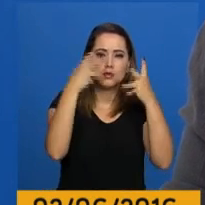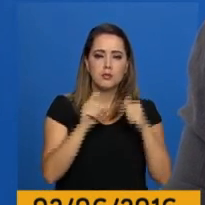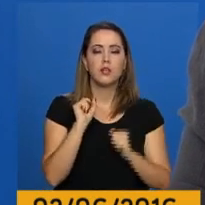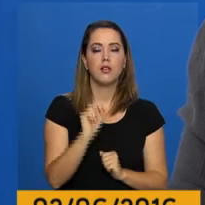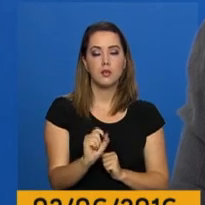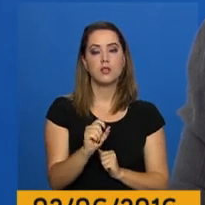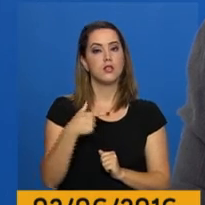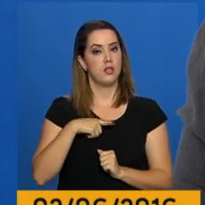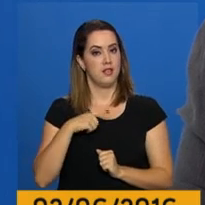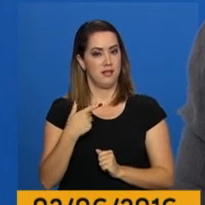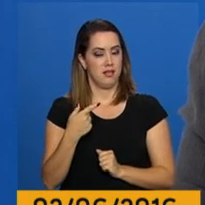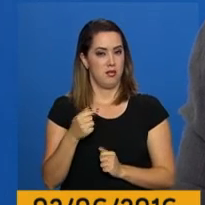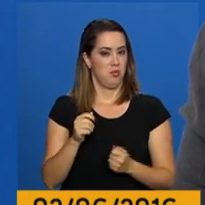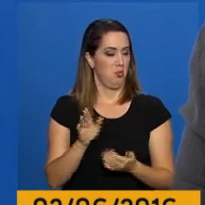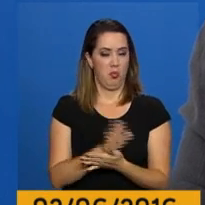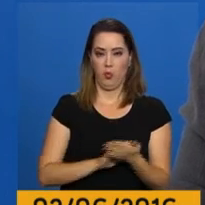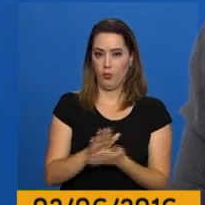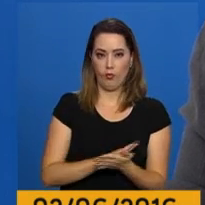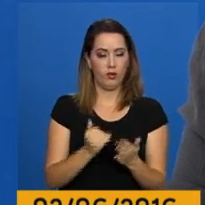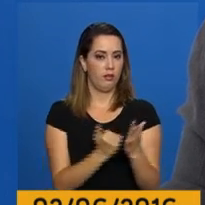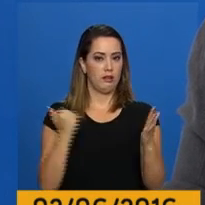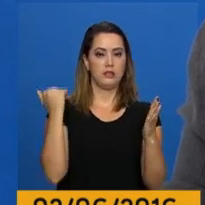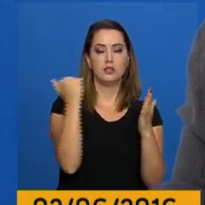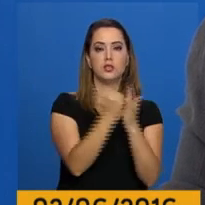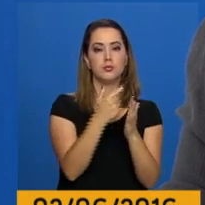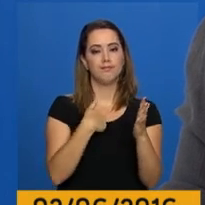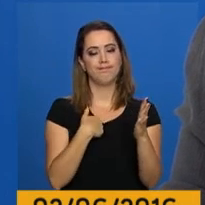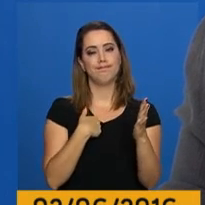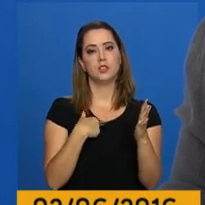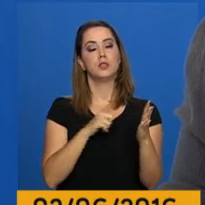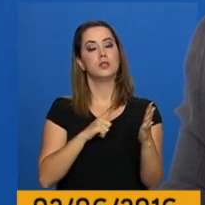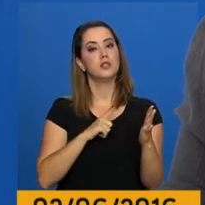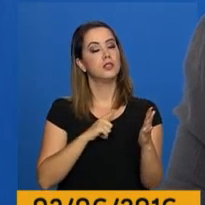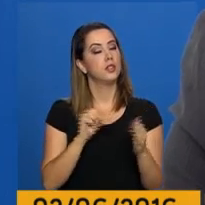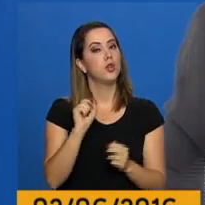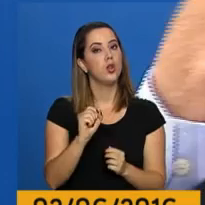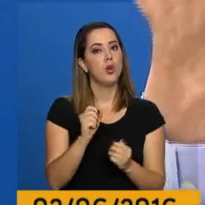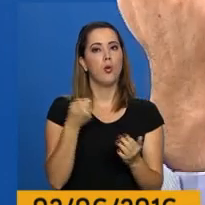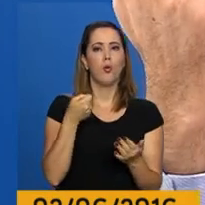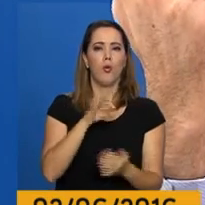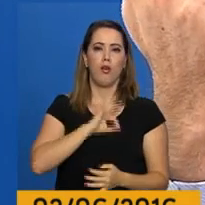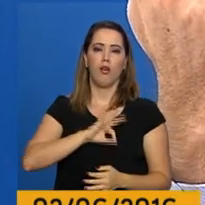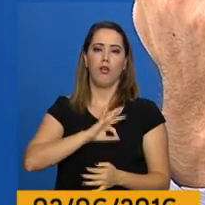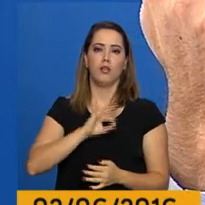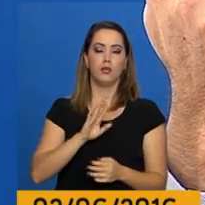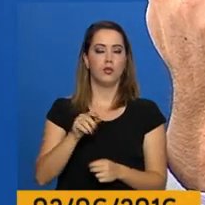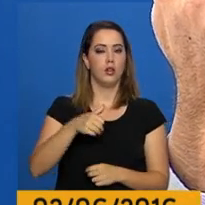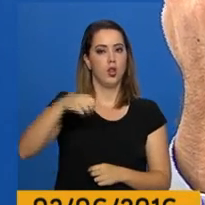16, 17 e 18, né, eu teria uma folha 9,8% menor lá em